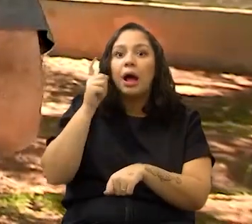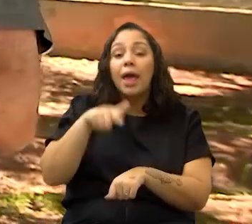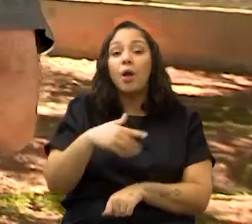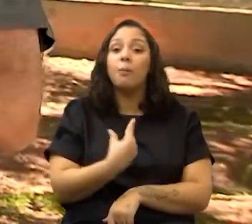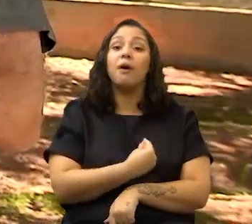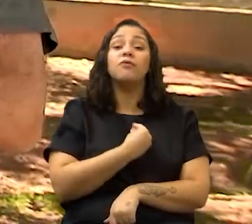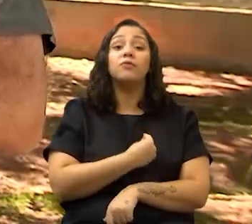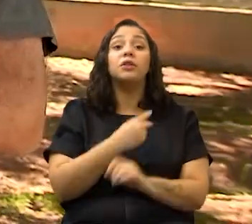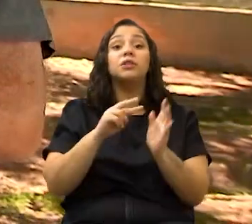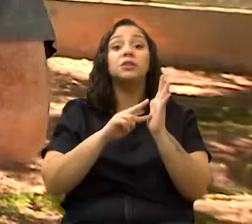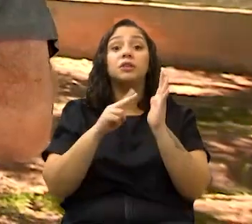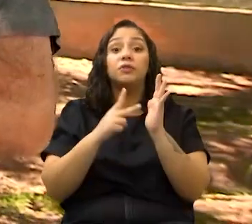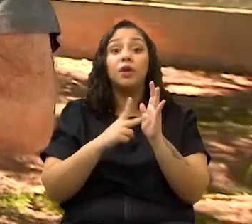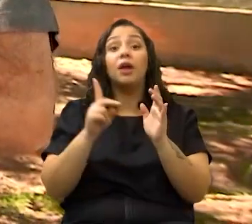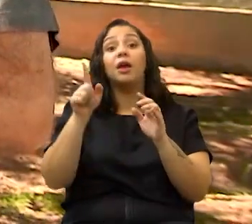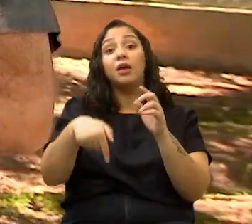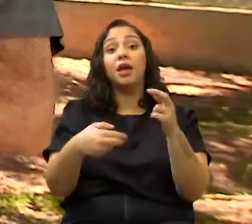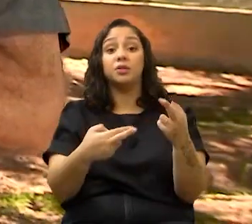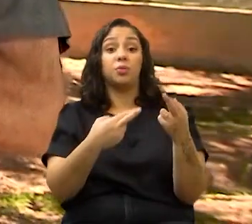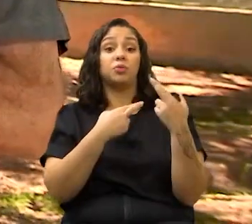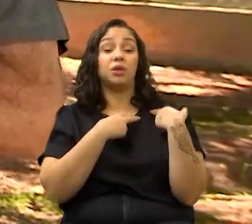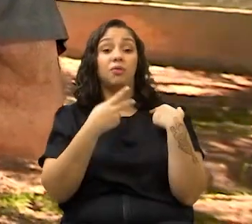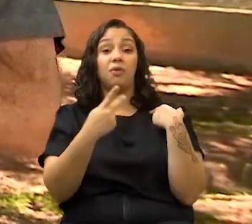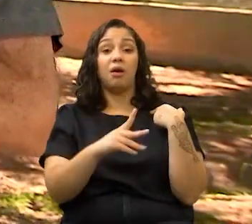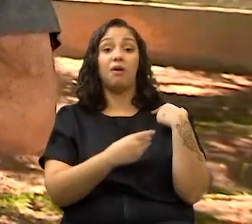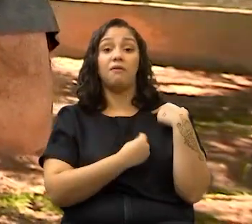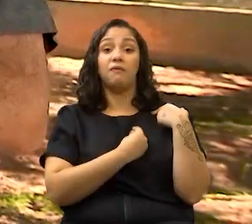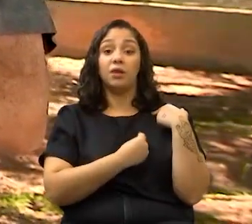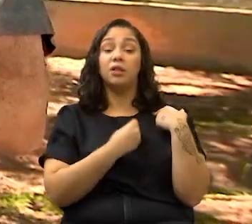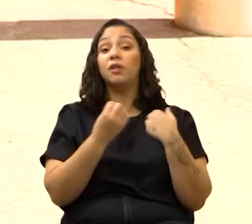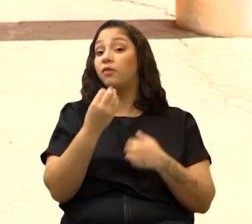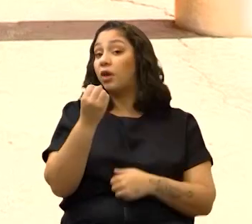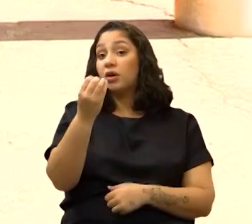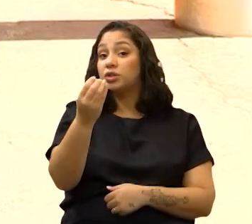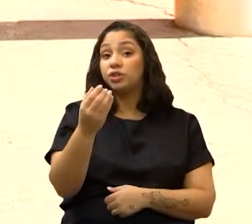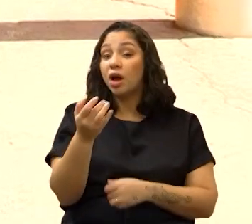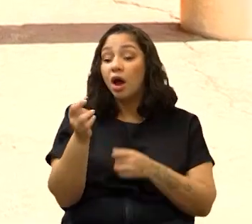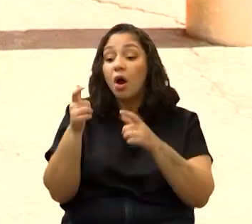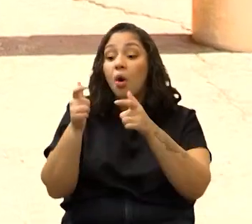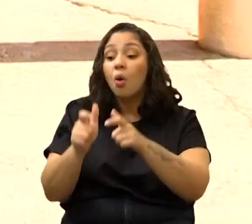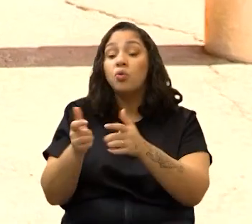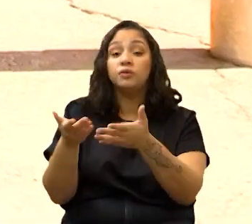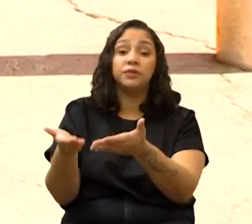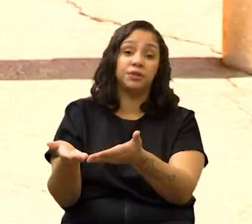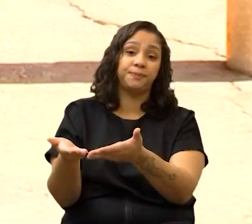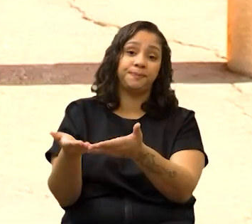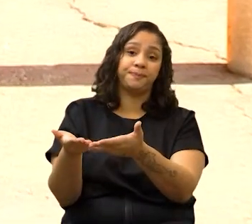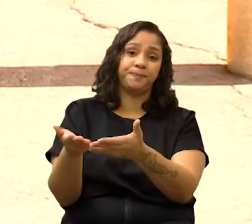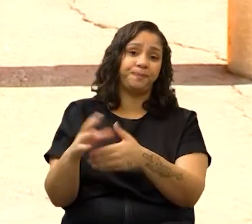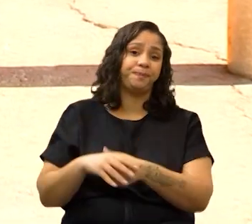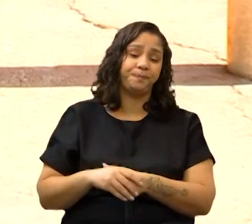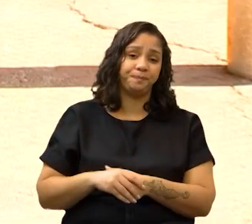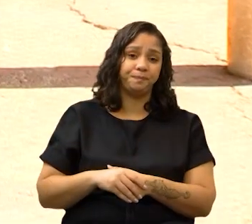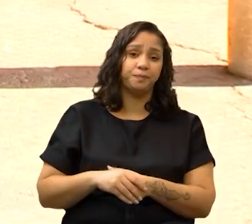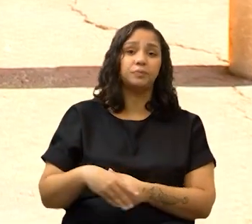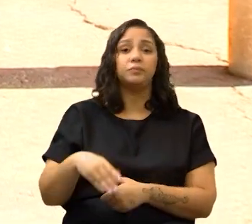está adotando uma vida, né? E você passa a ser responsável por ela, né? Você vai viajar, onde fica esse